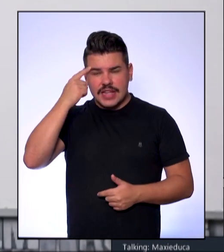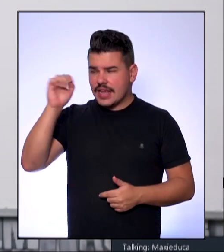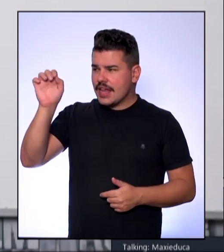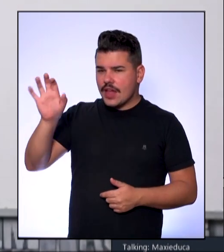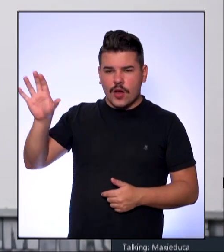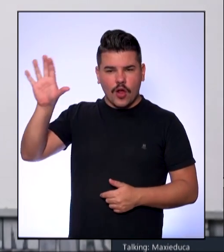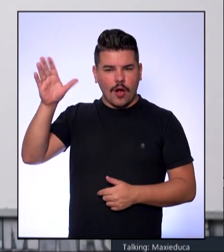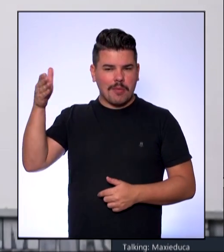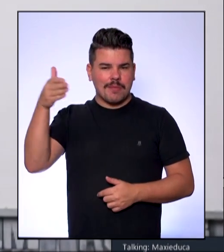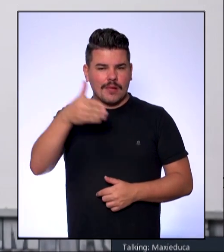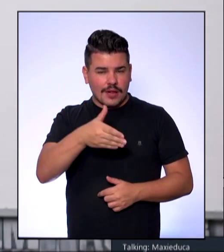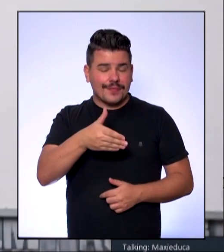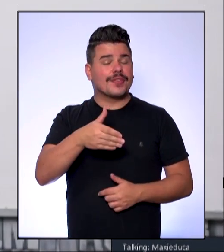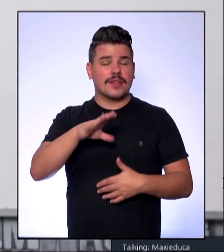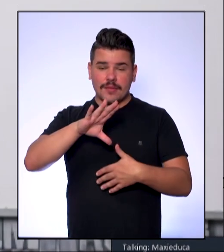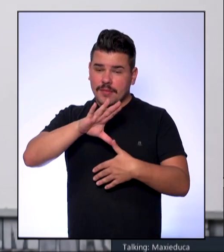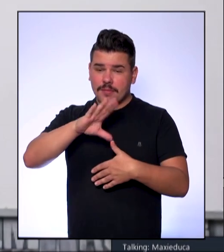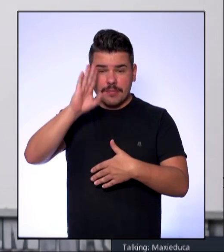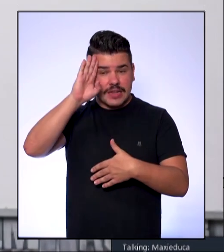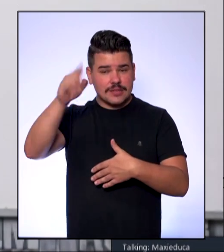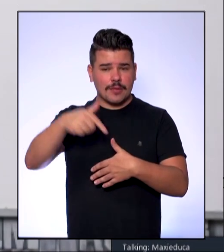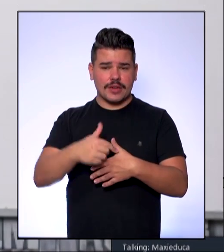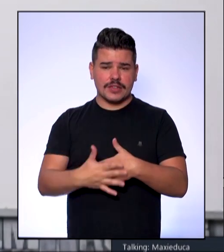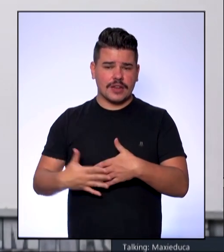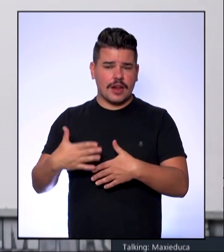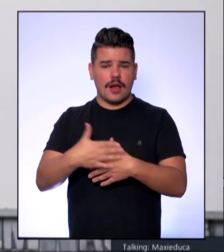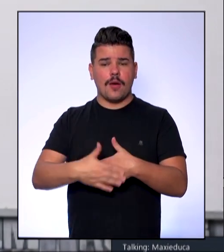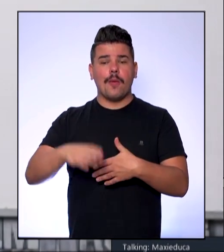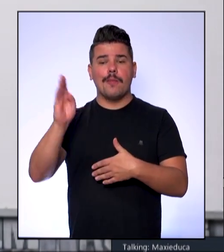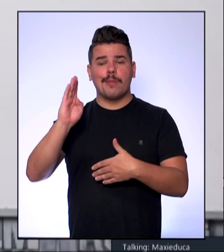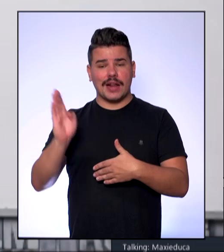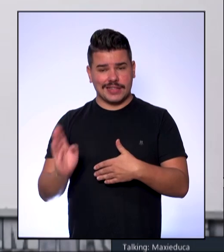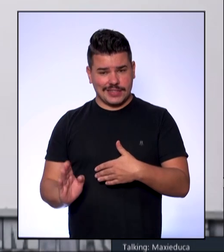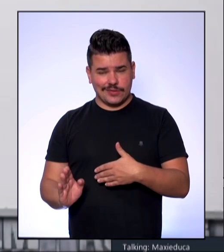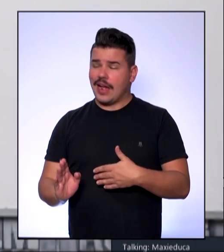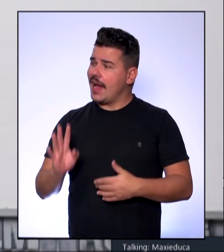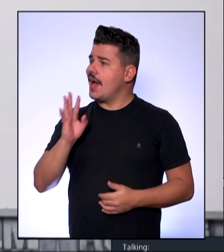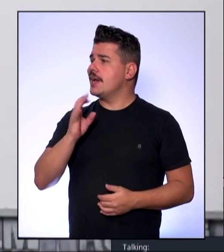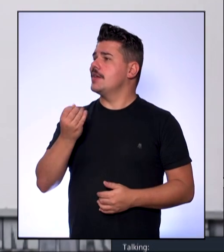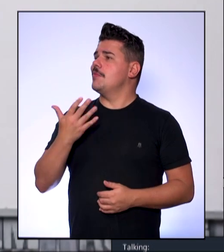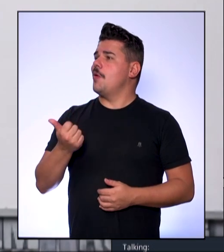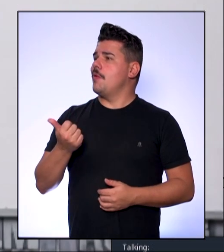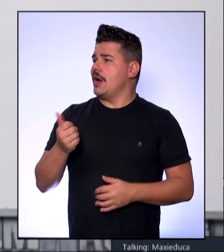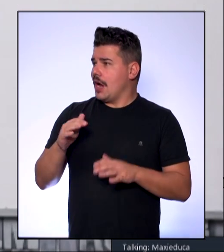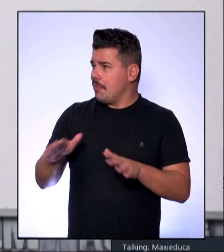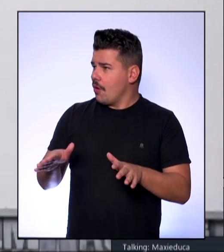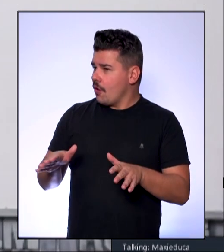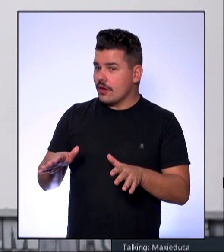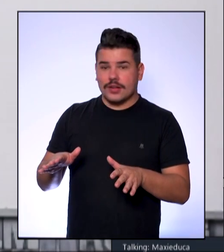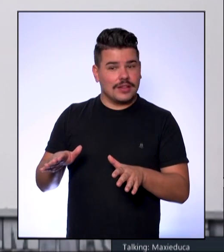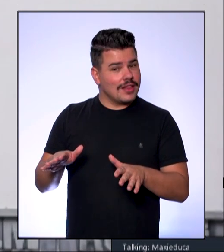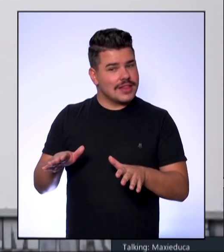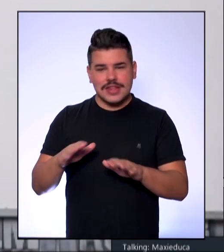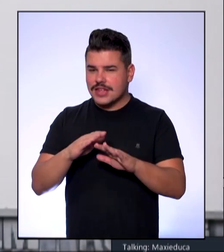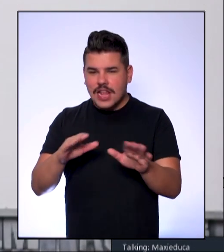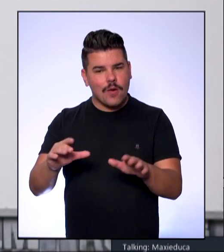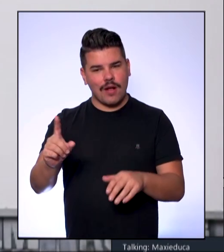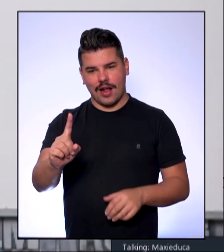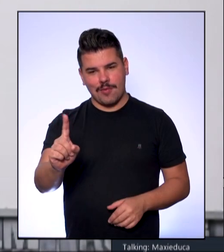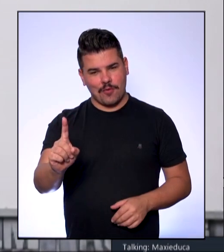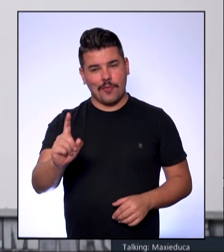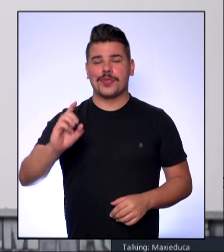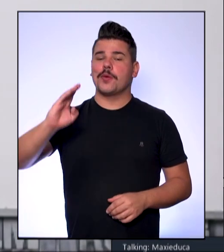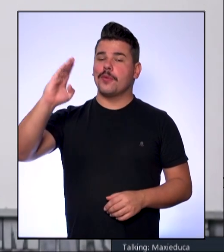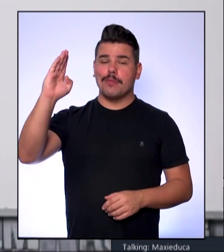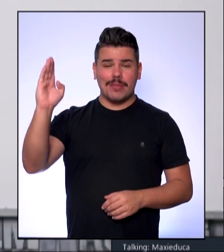se aplica ao Brasil. Ah, legal, professor, para por aí? Não. Aqui eu estou falando de Brasil de um